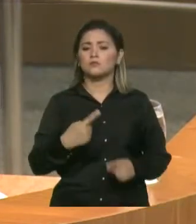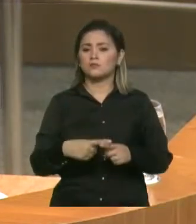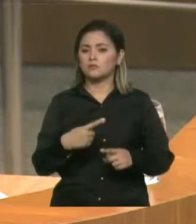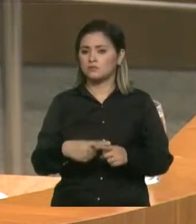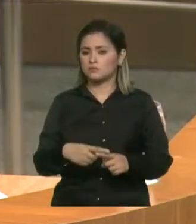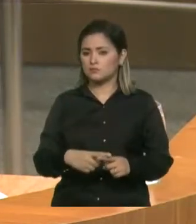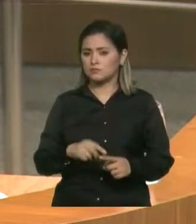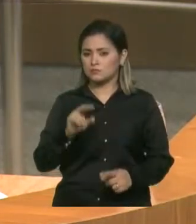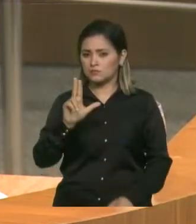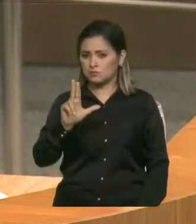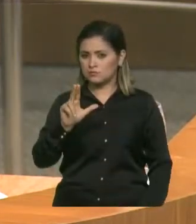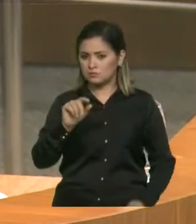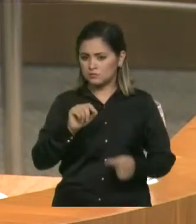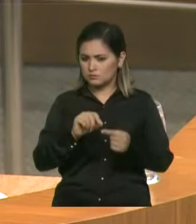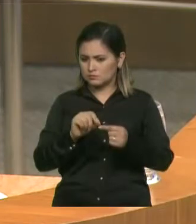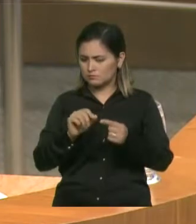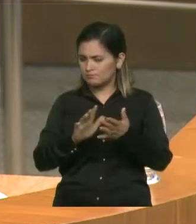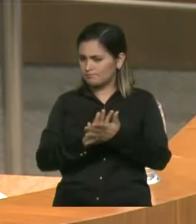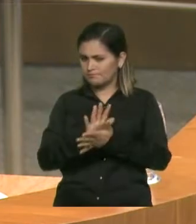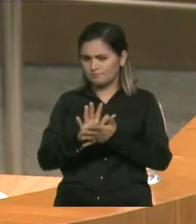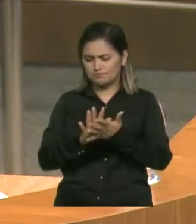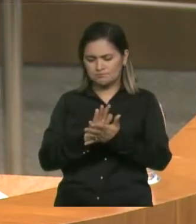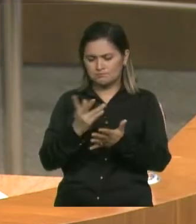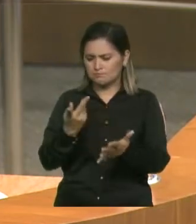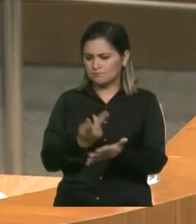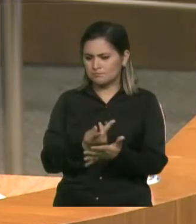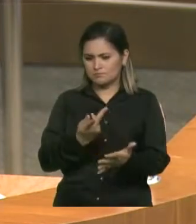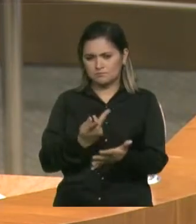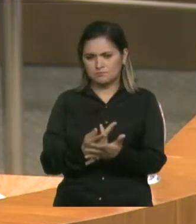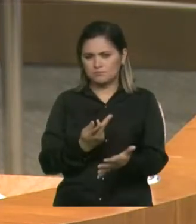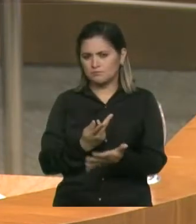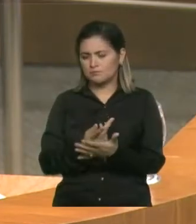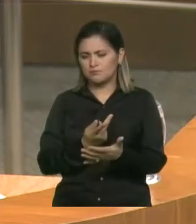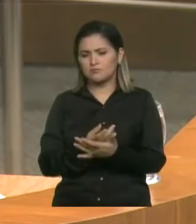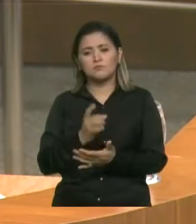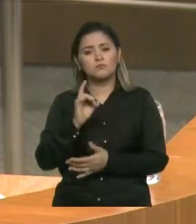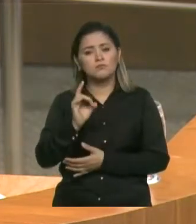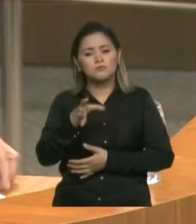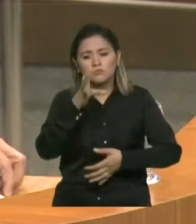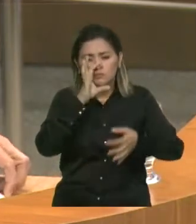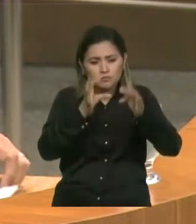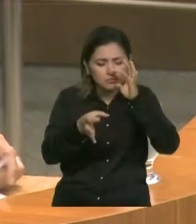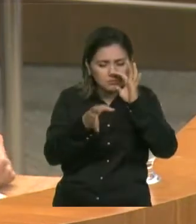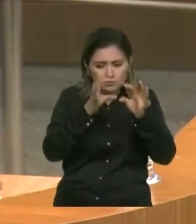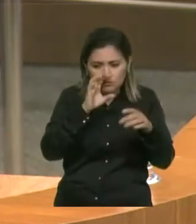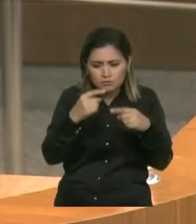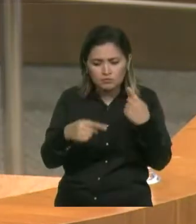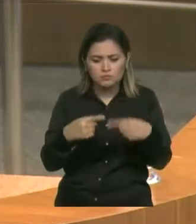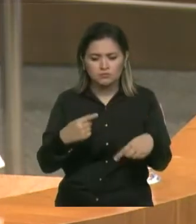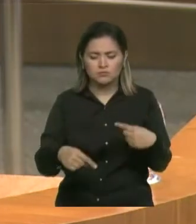político e não tem provas contra o presidente Lula. Quero